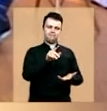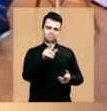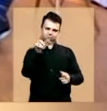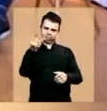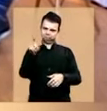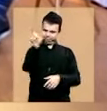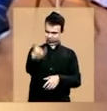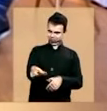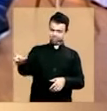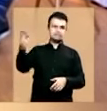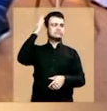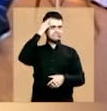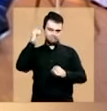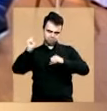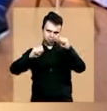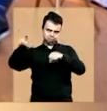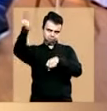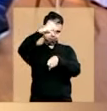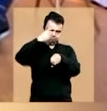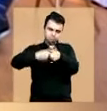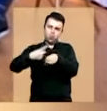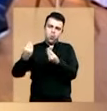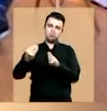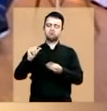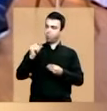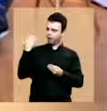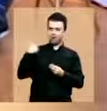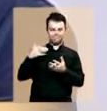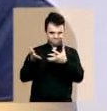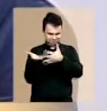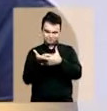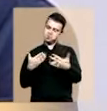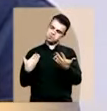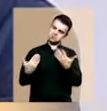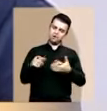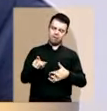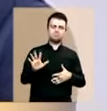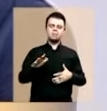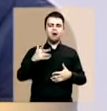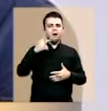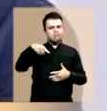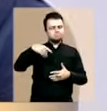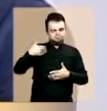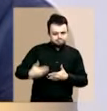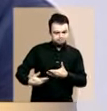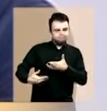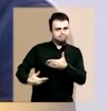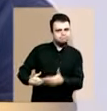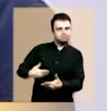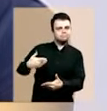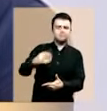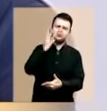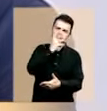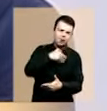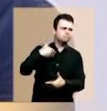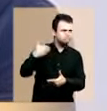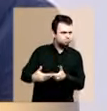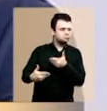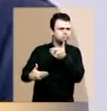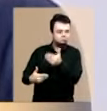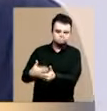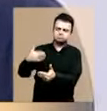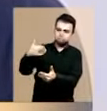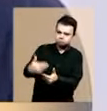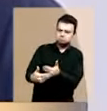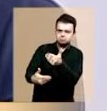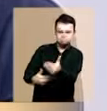mais do que eu em relação às empresas, como é que está indo. A gente estava conversando agora há pouco no intervalo, mas está caminhando, passos devagar,